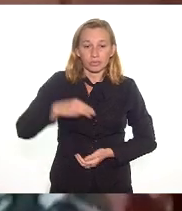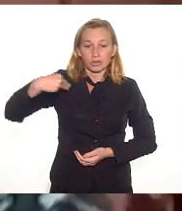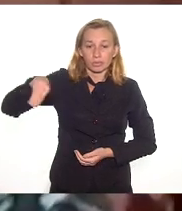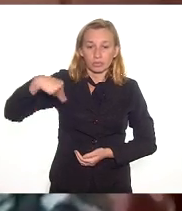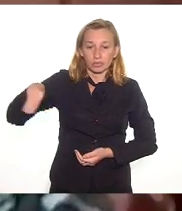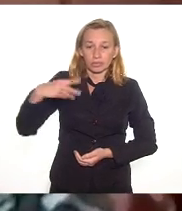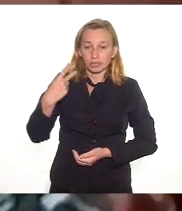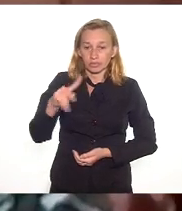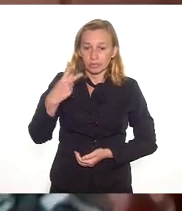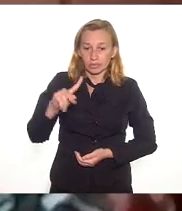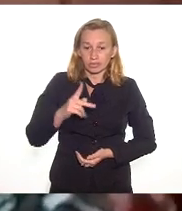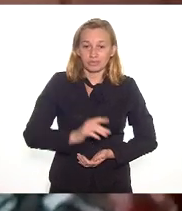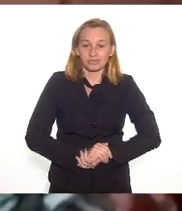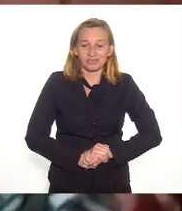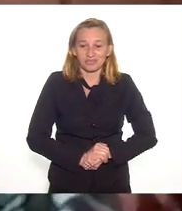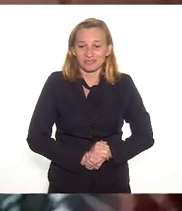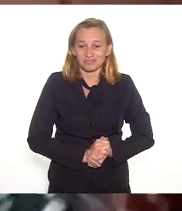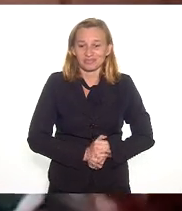seu áudio, Mink.